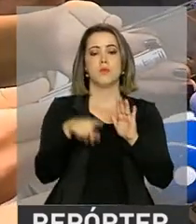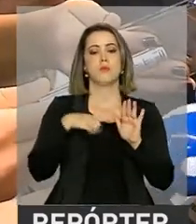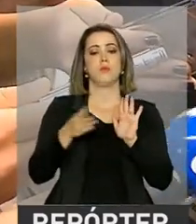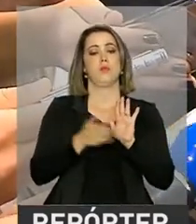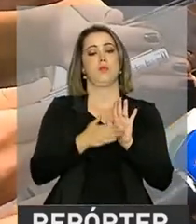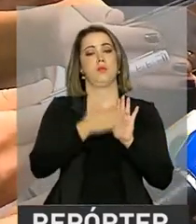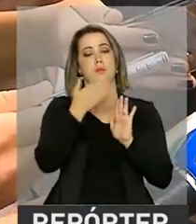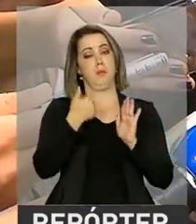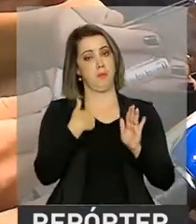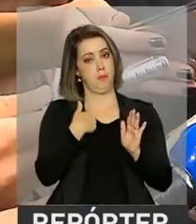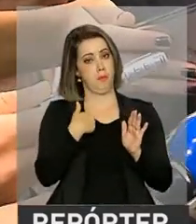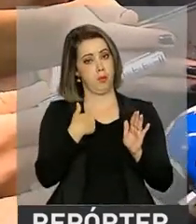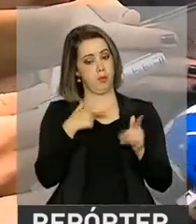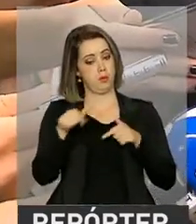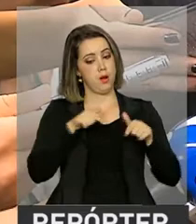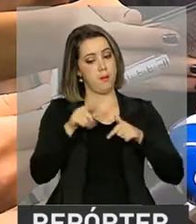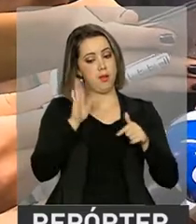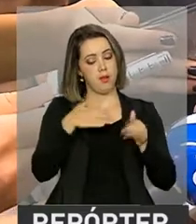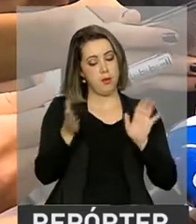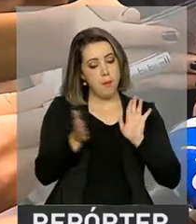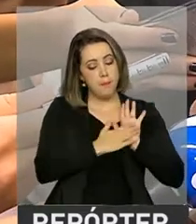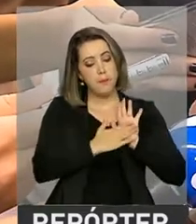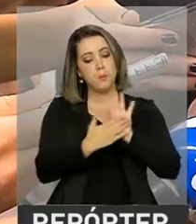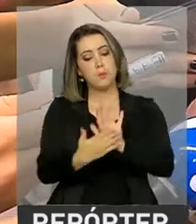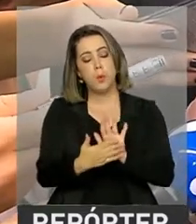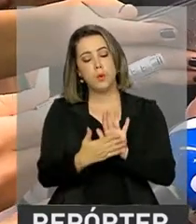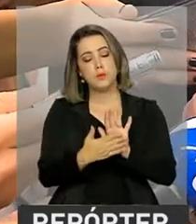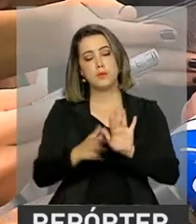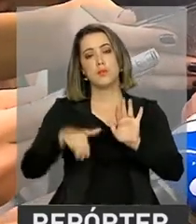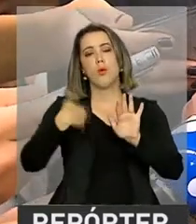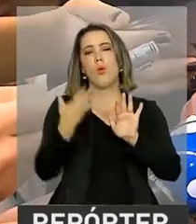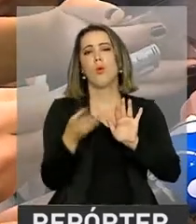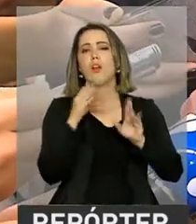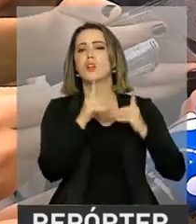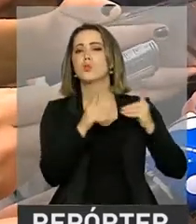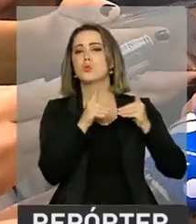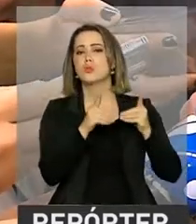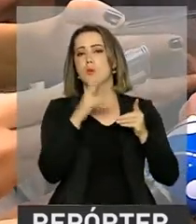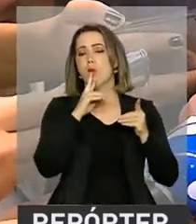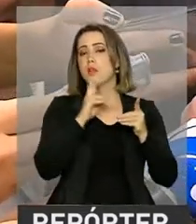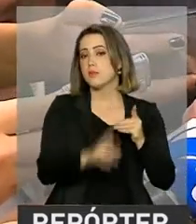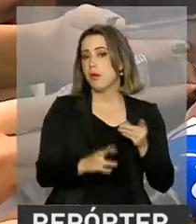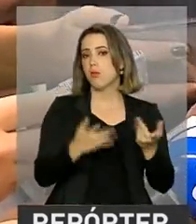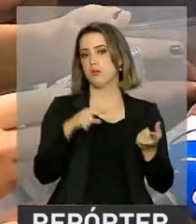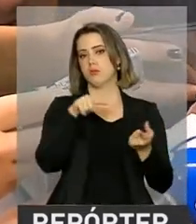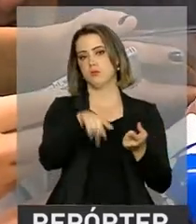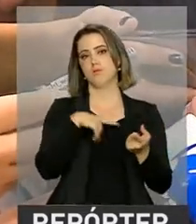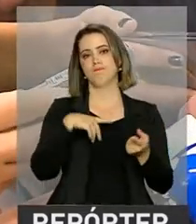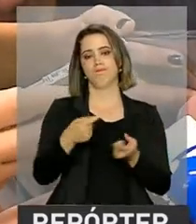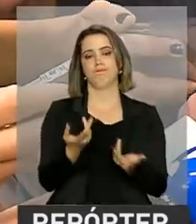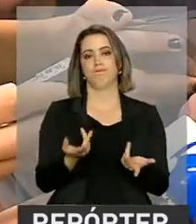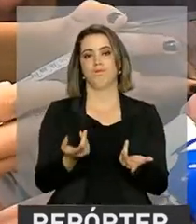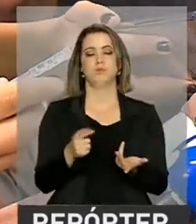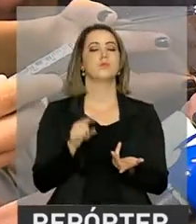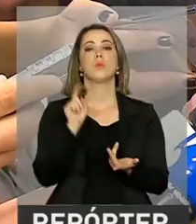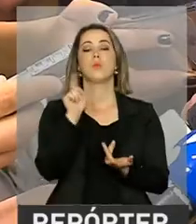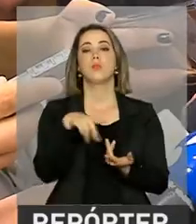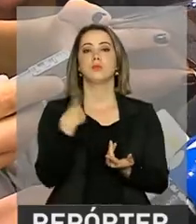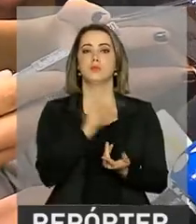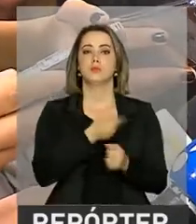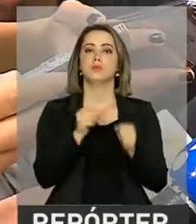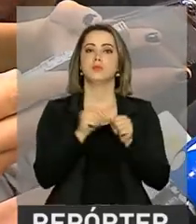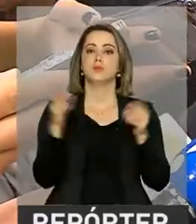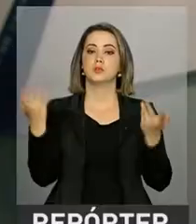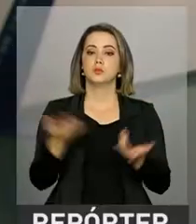apresentar o acúmulo dessa discussão ea nossa visão sobre o tema e é o que estamos fazendo